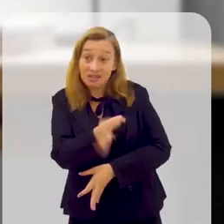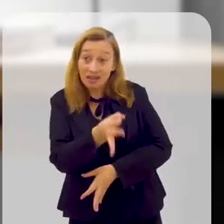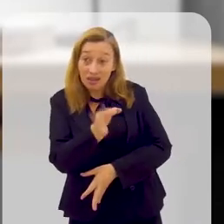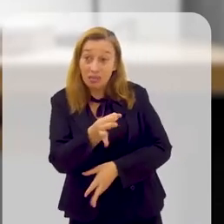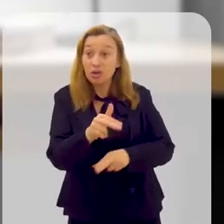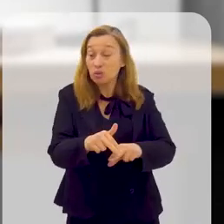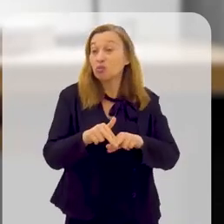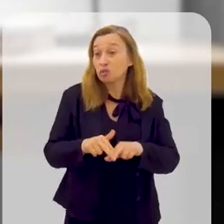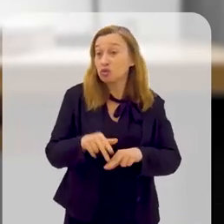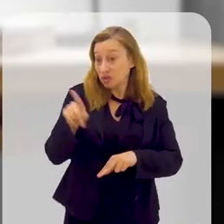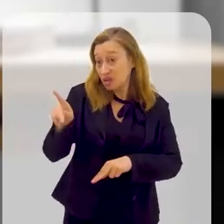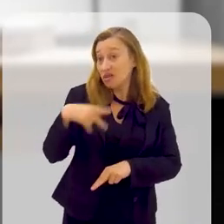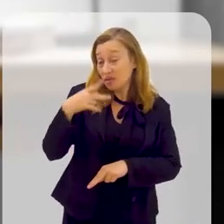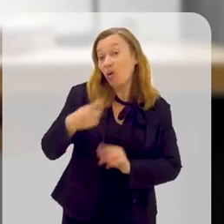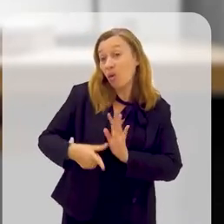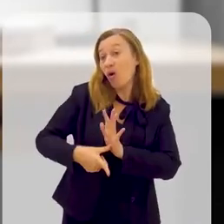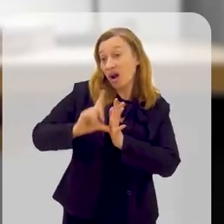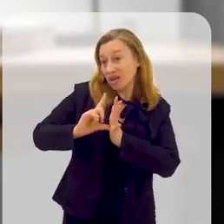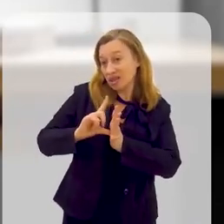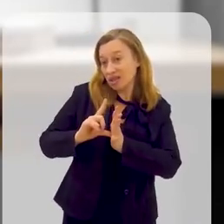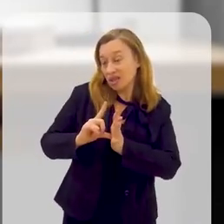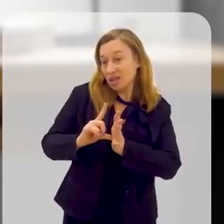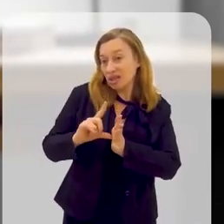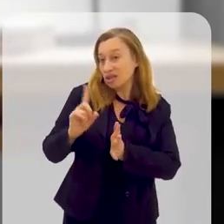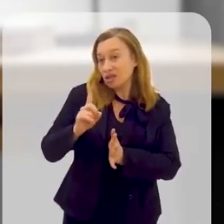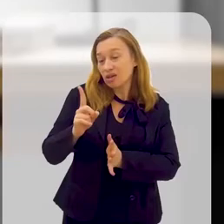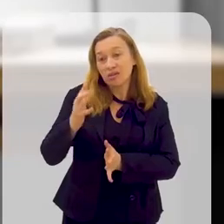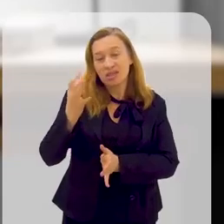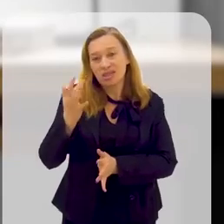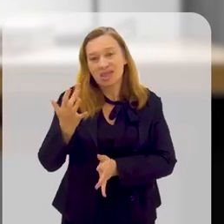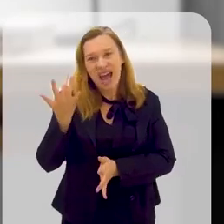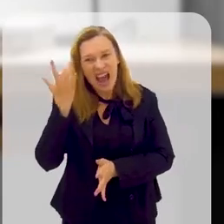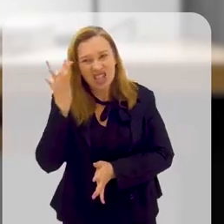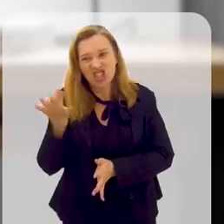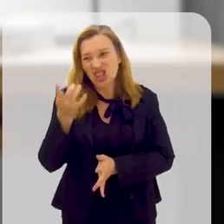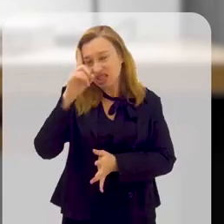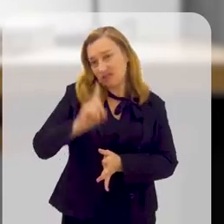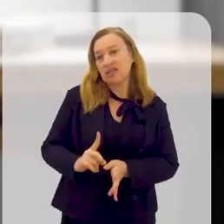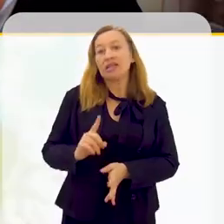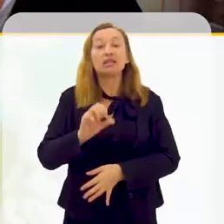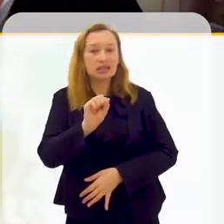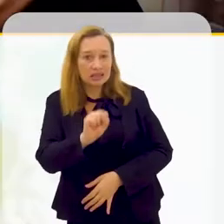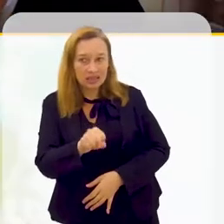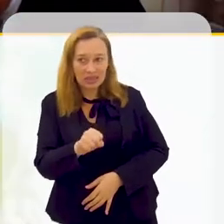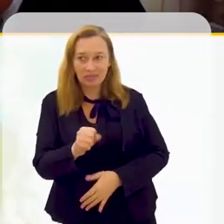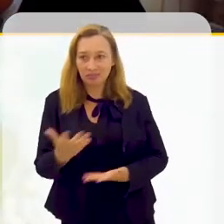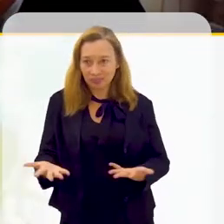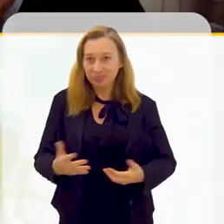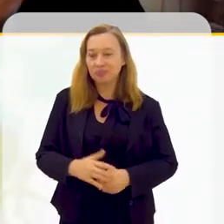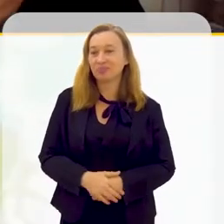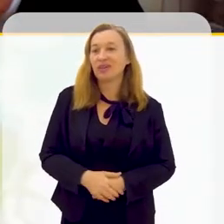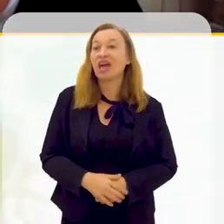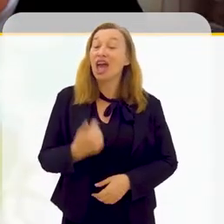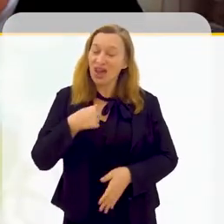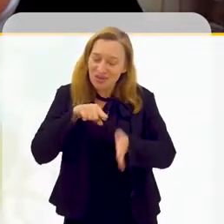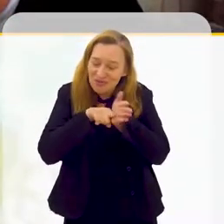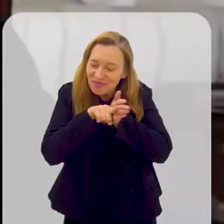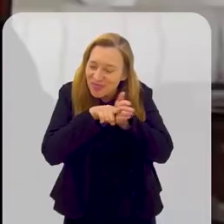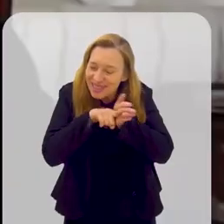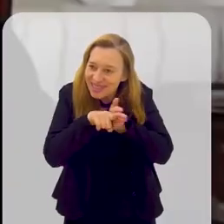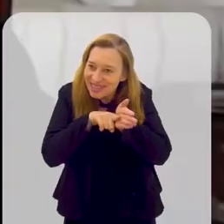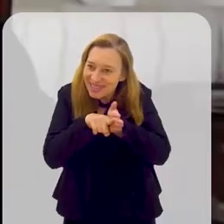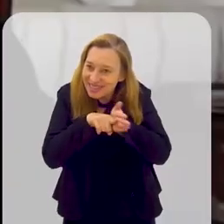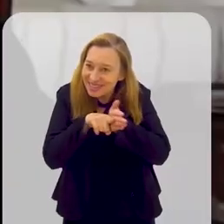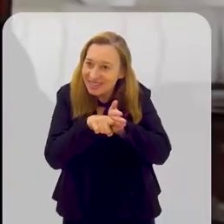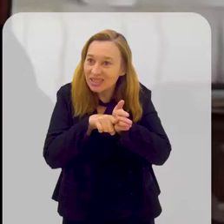exatamente pelo motivo que você falou antes por não se considerarem deficientes é eu não eu